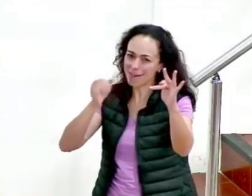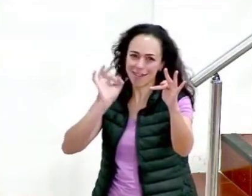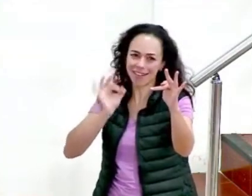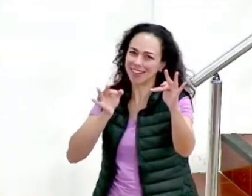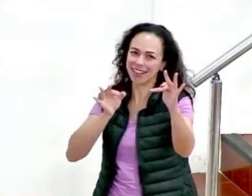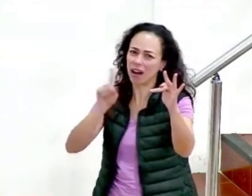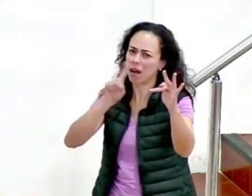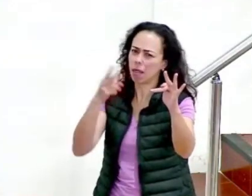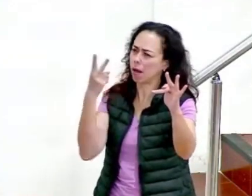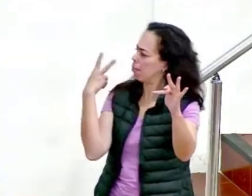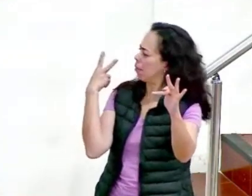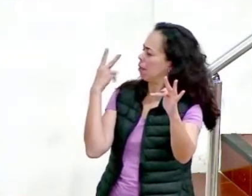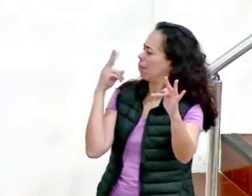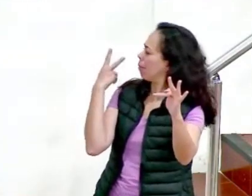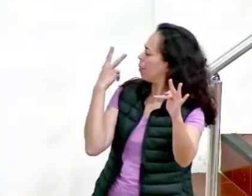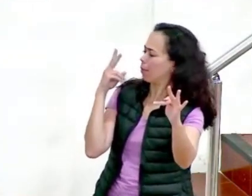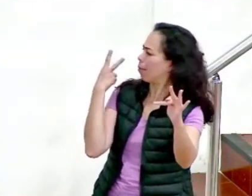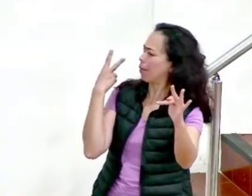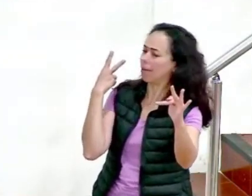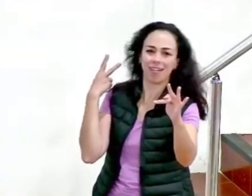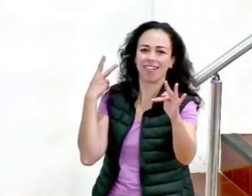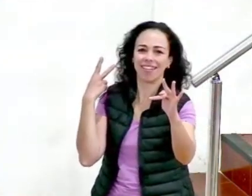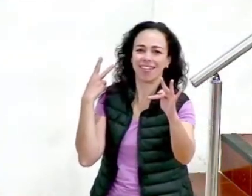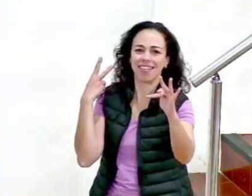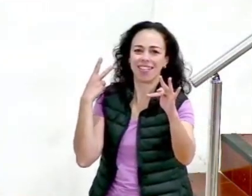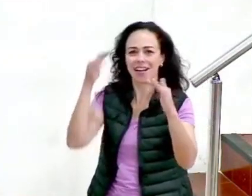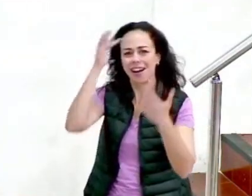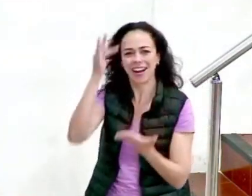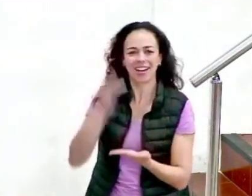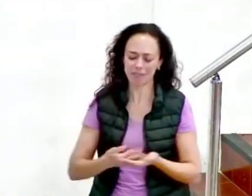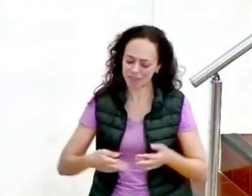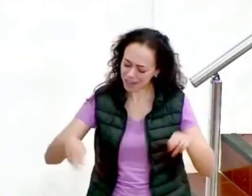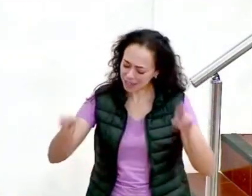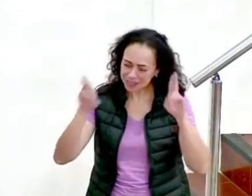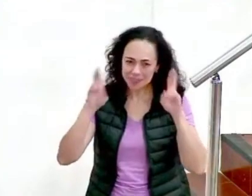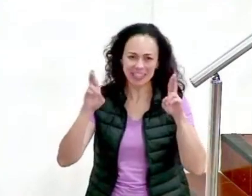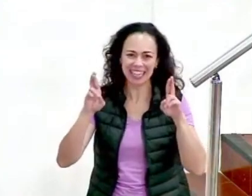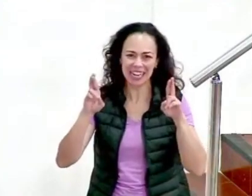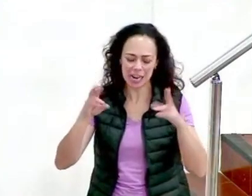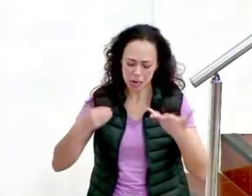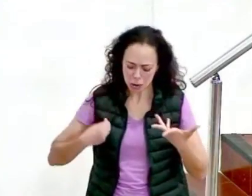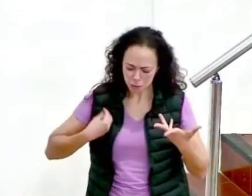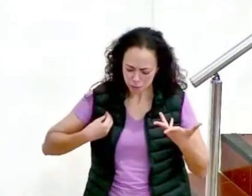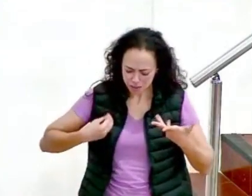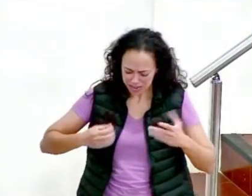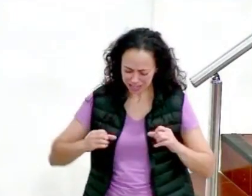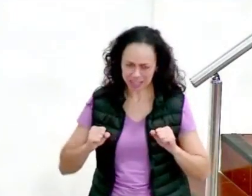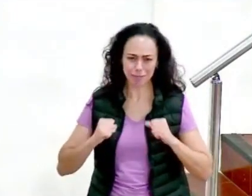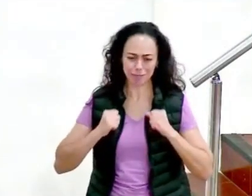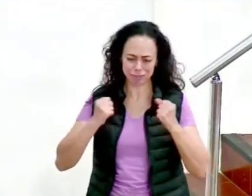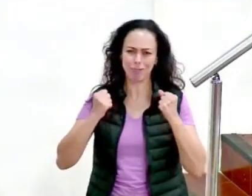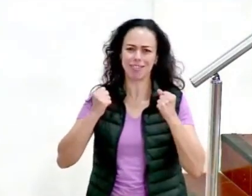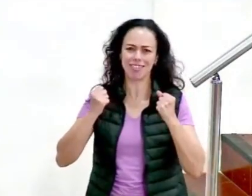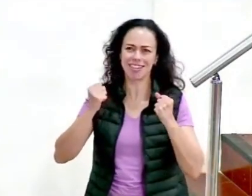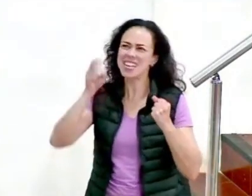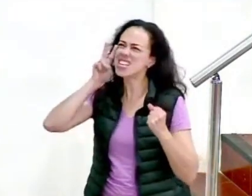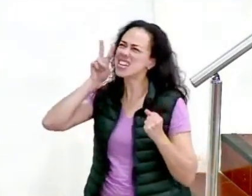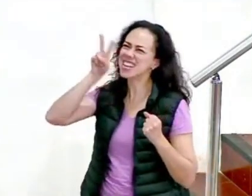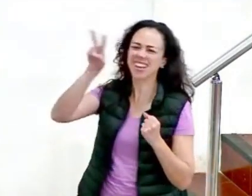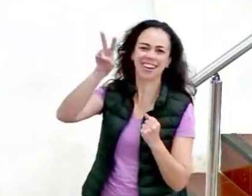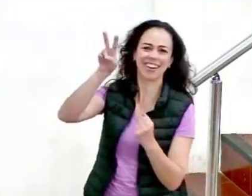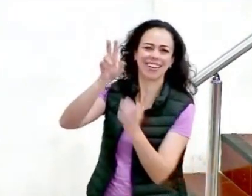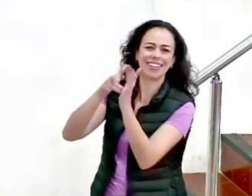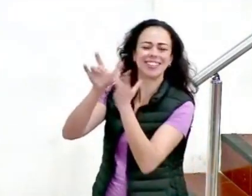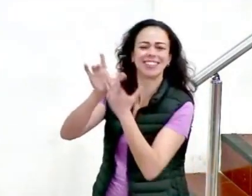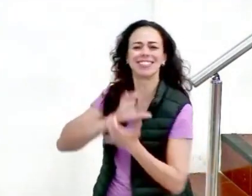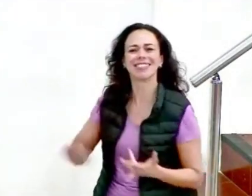Quando nós vivemos assim, nós temos uma fé vívida, uma fé que nos faz olhar para Cristo e aguentar